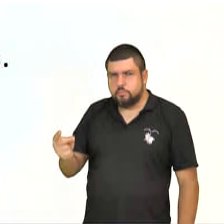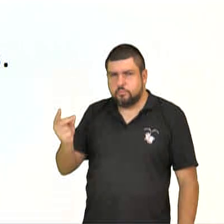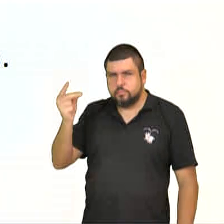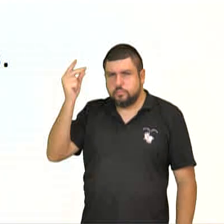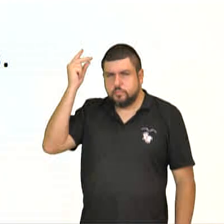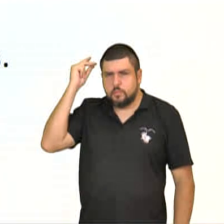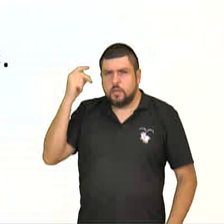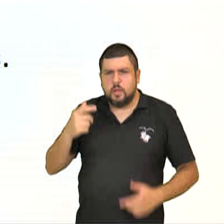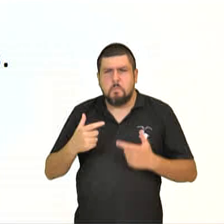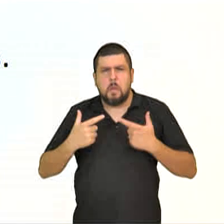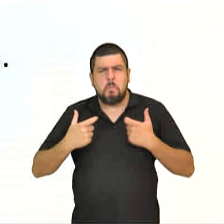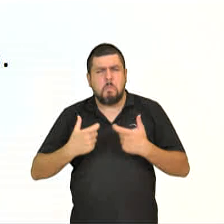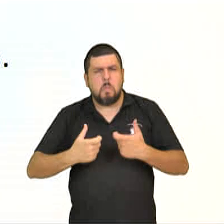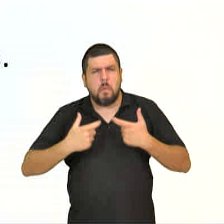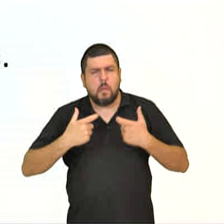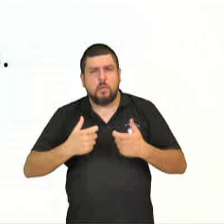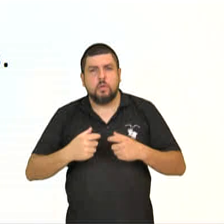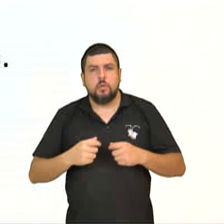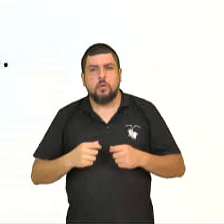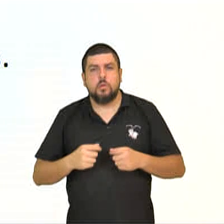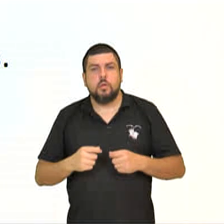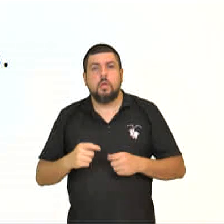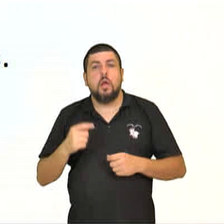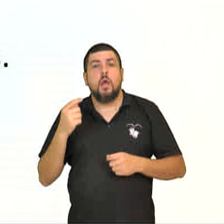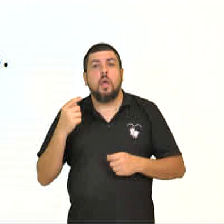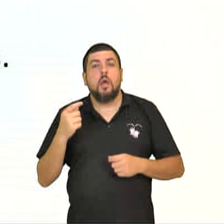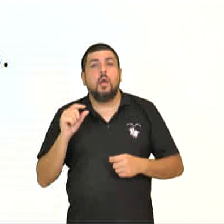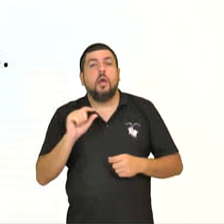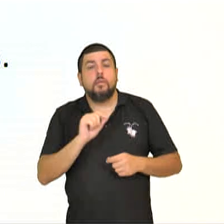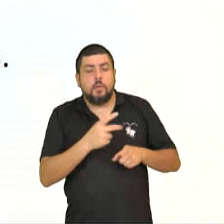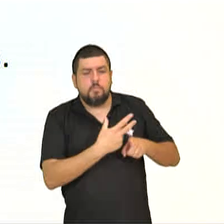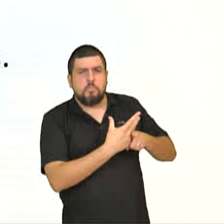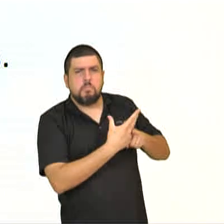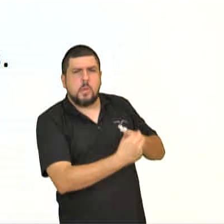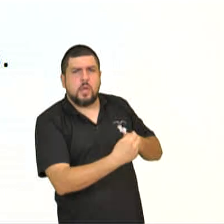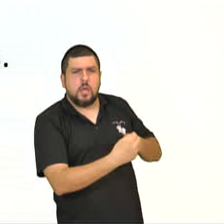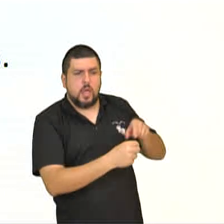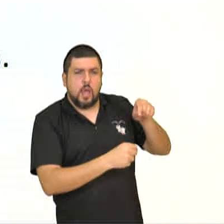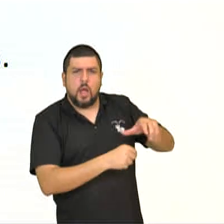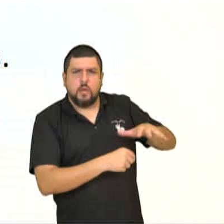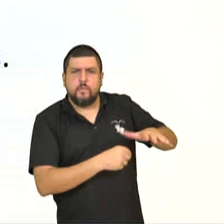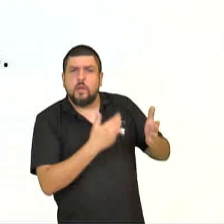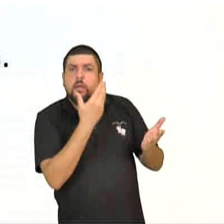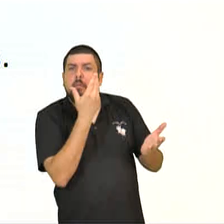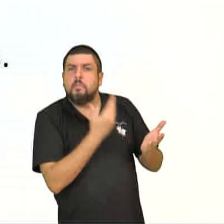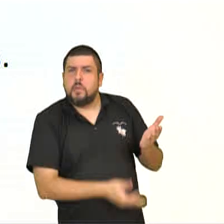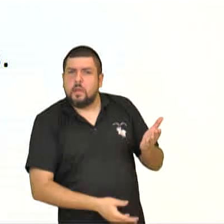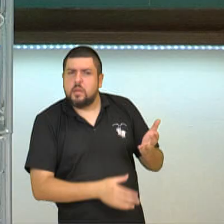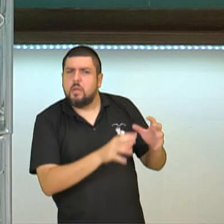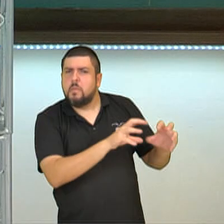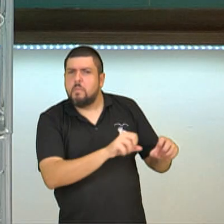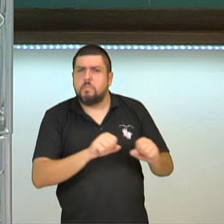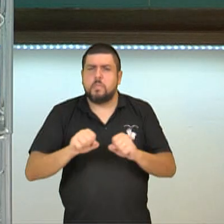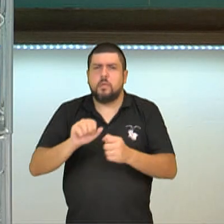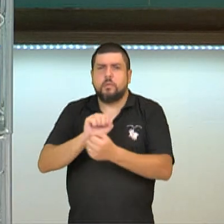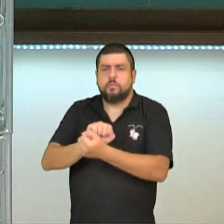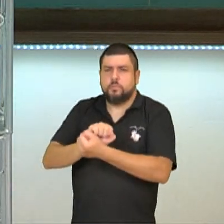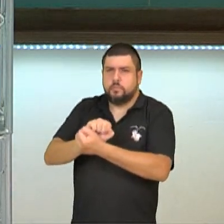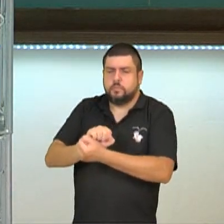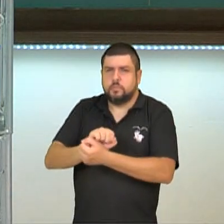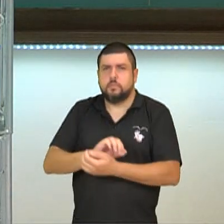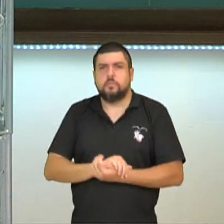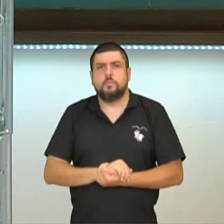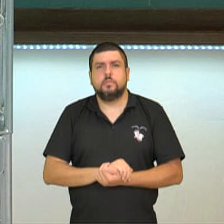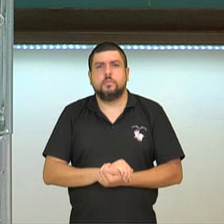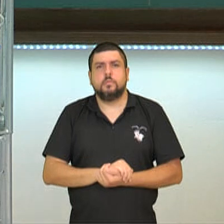frequência. Os vencidos e prisioneiros dessas guerras acabavam se transformando em escravizados. Professor, por que você não usa a palavra escravo? É